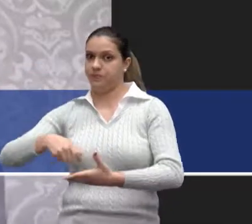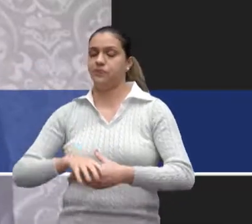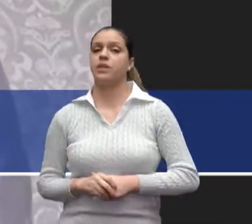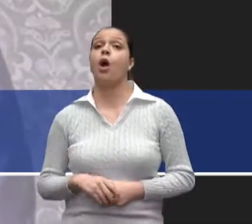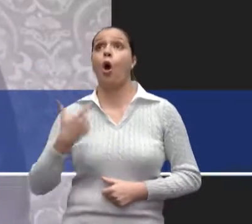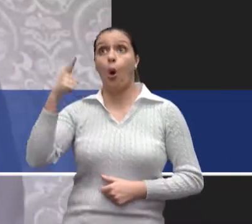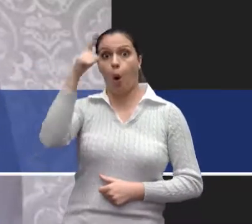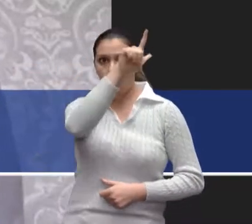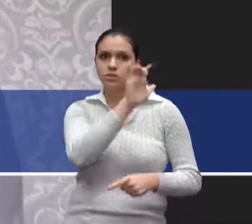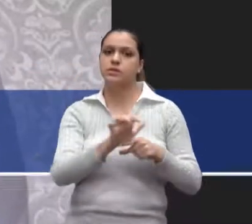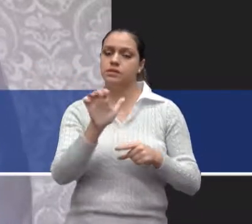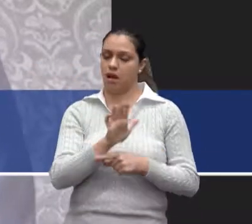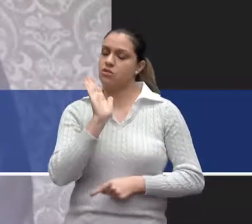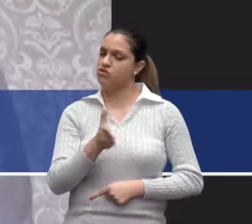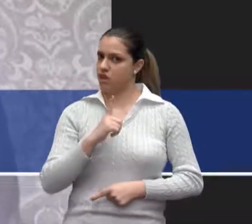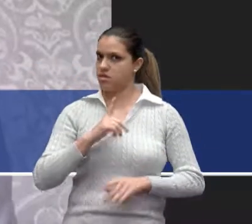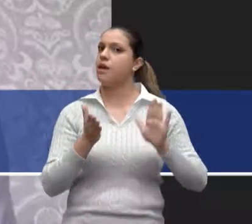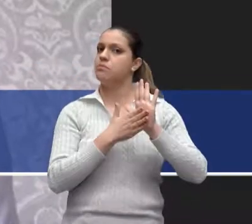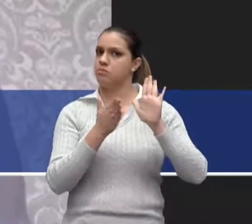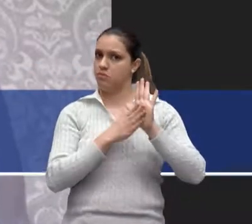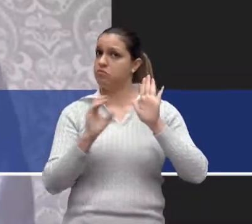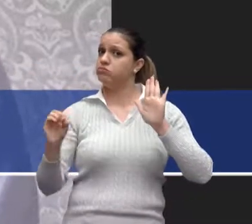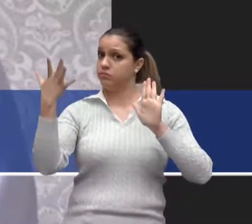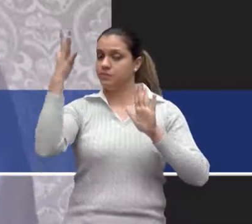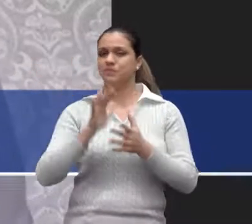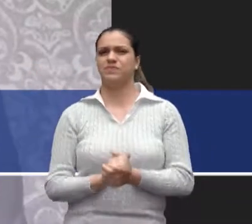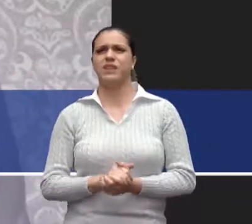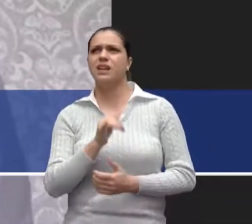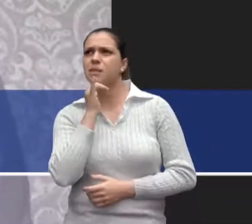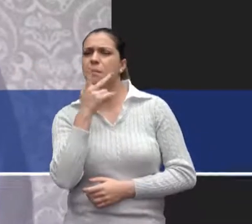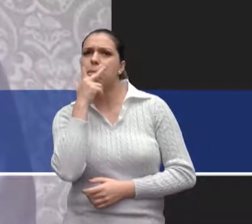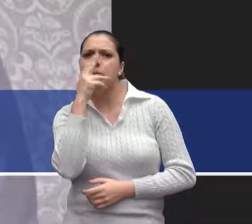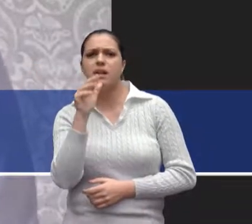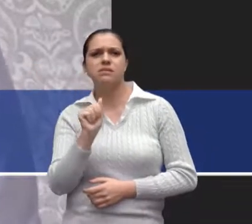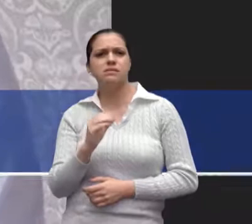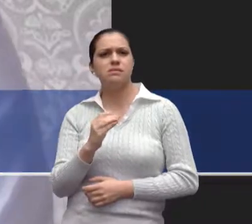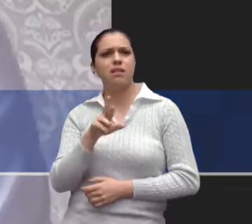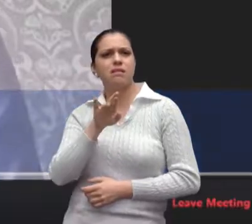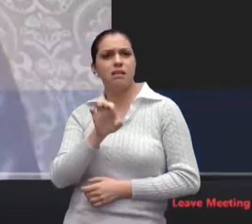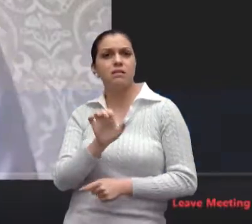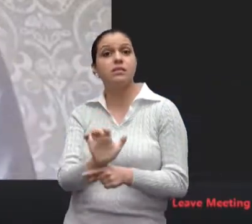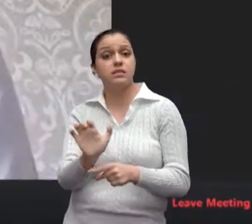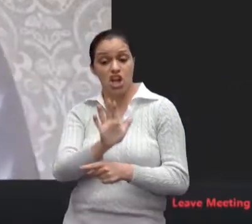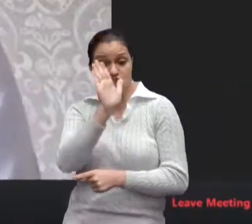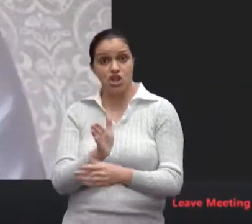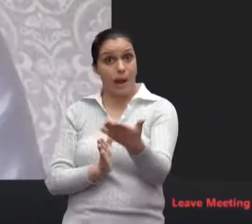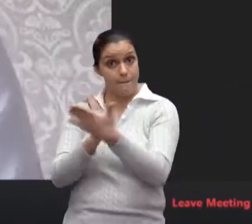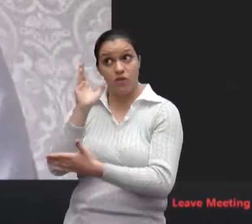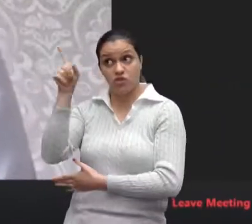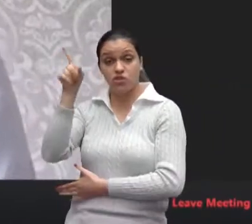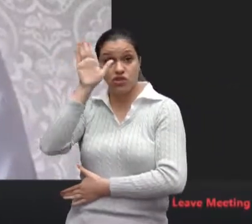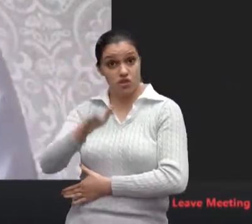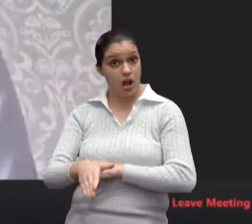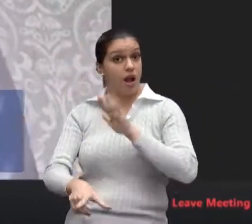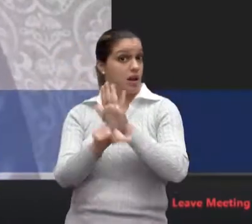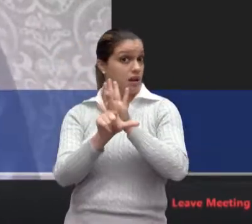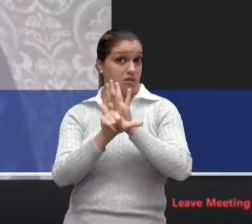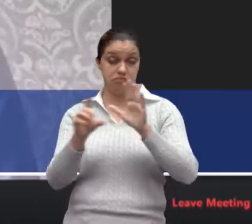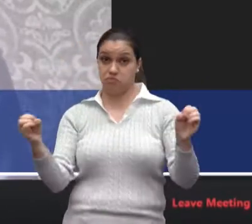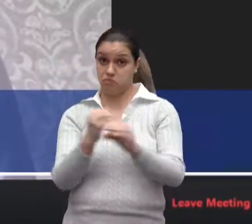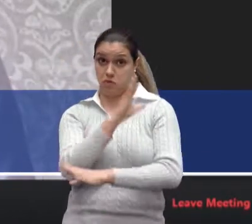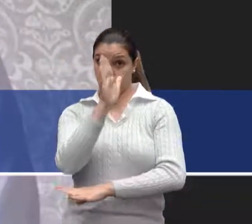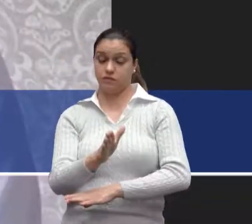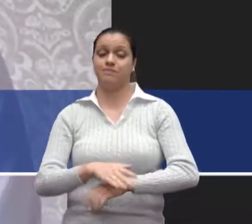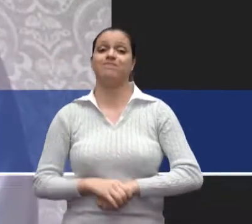até alegou que em outros estados, proposta semelhante já está em vigor. O estado do Acre já aprovou